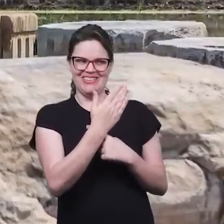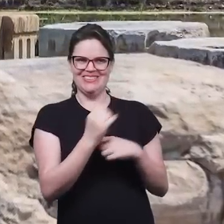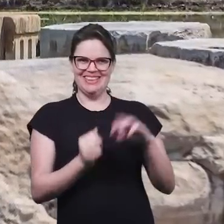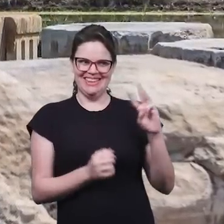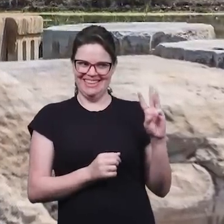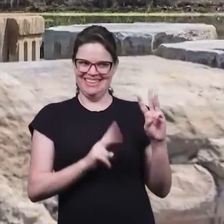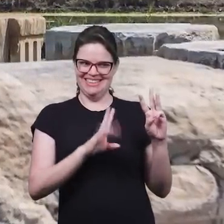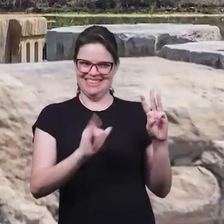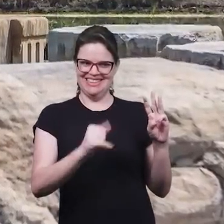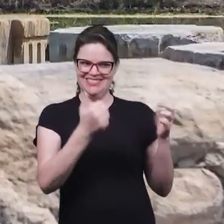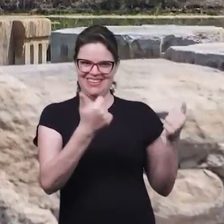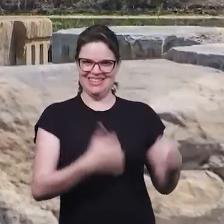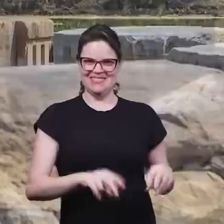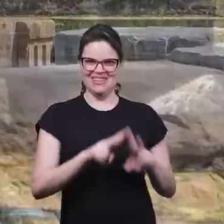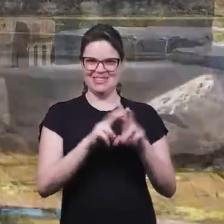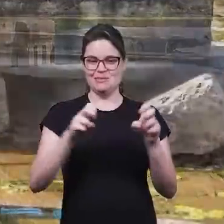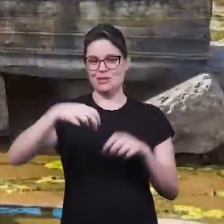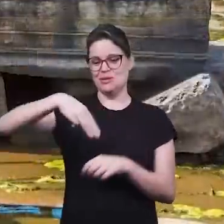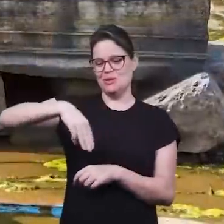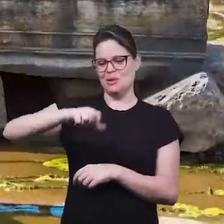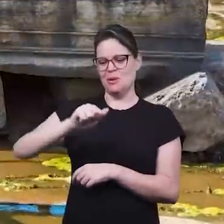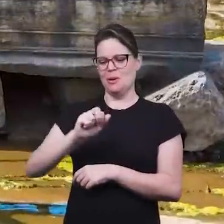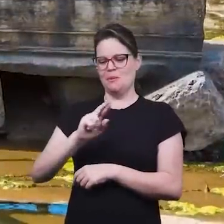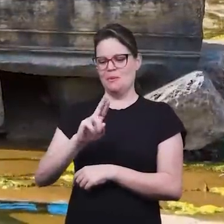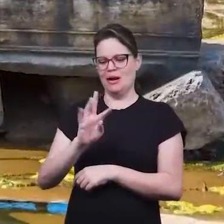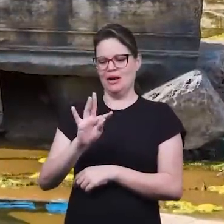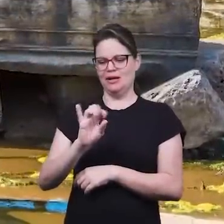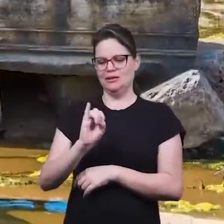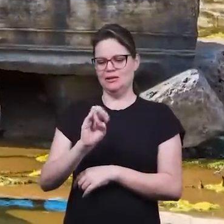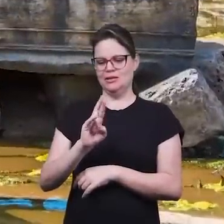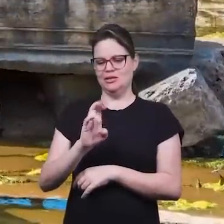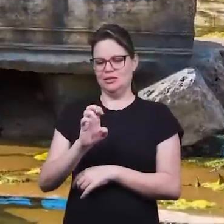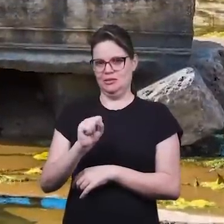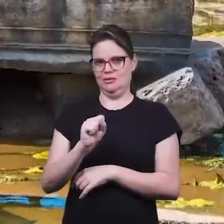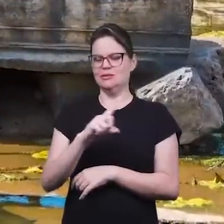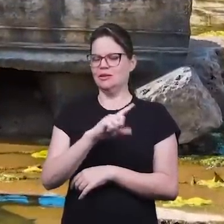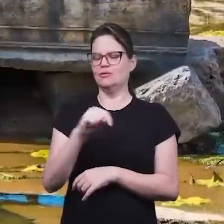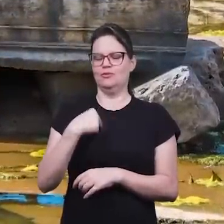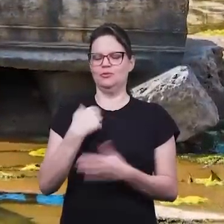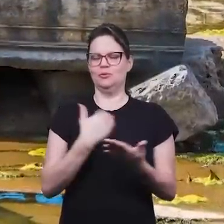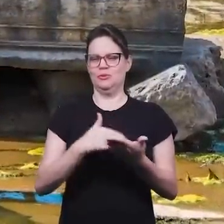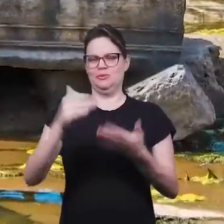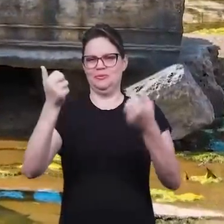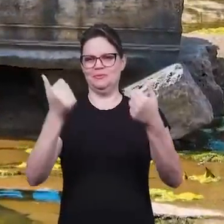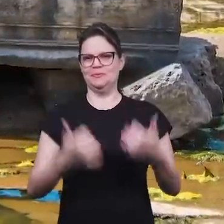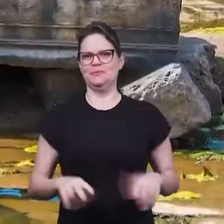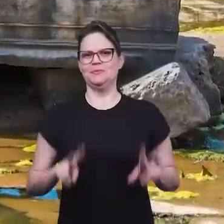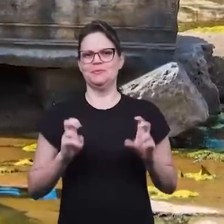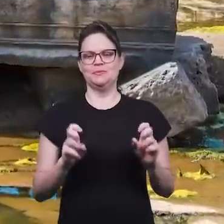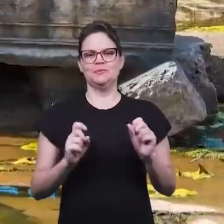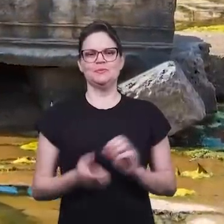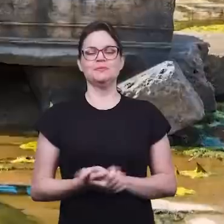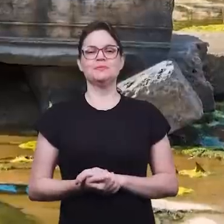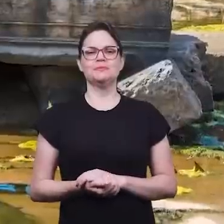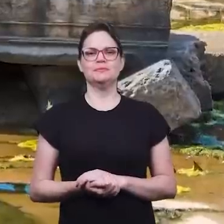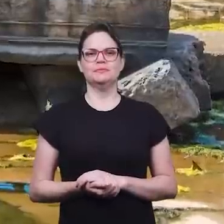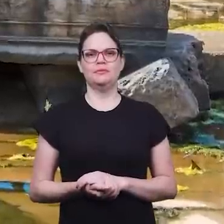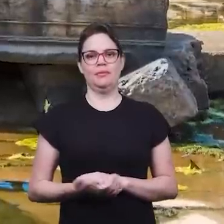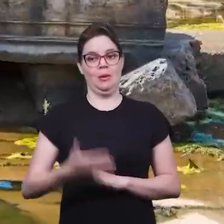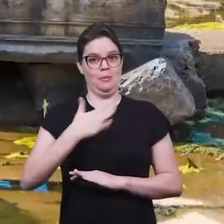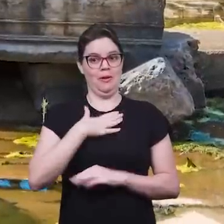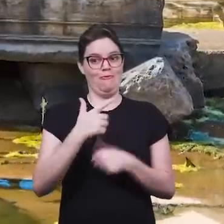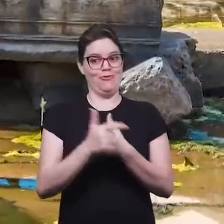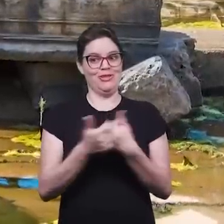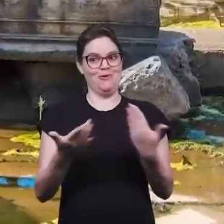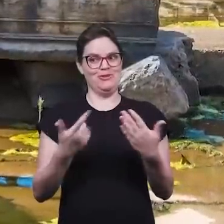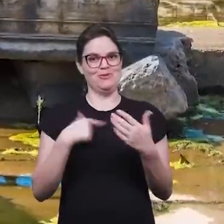dividir a tarefa, falar um pouco sobre essa questão dos mártires. Sim, eu vou abrir aqui contando a nossa tarefa hoje.